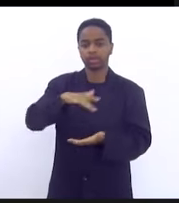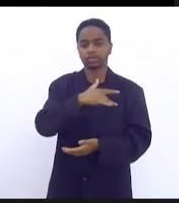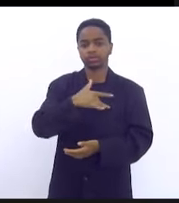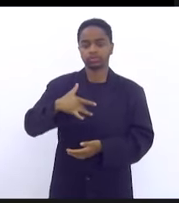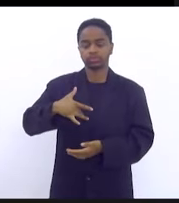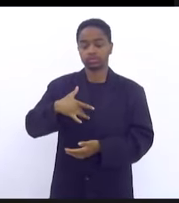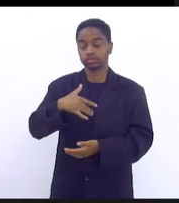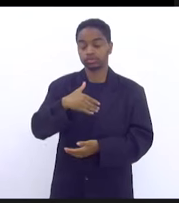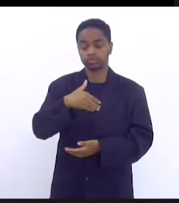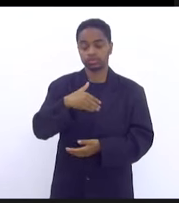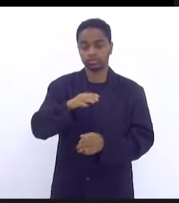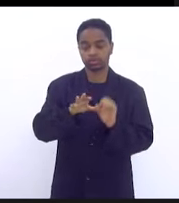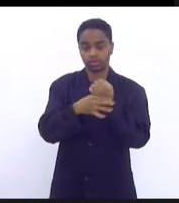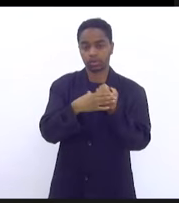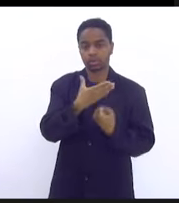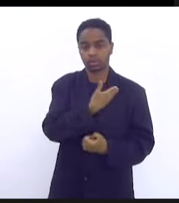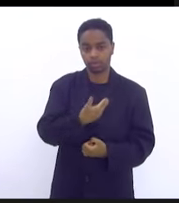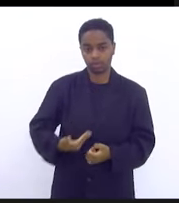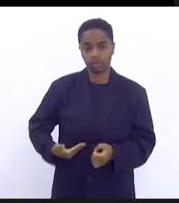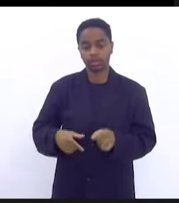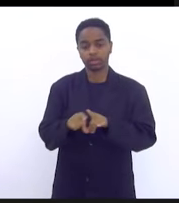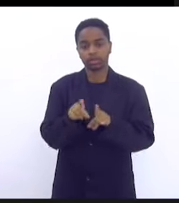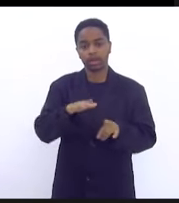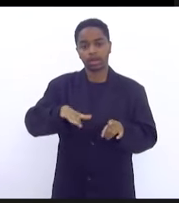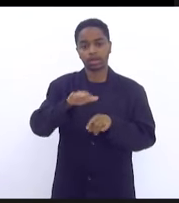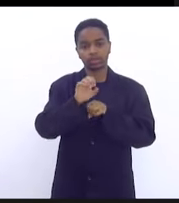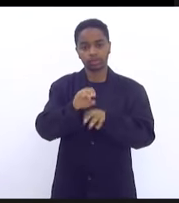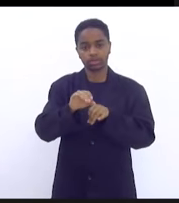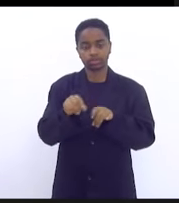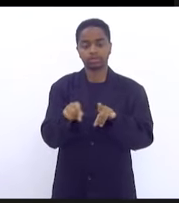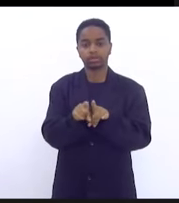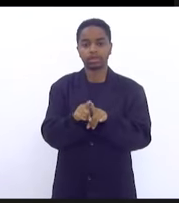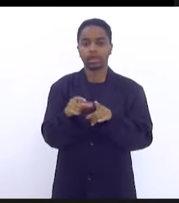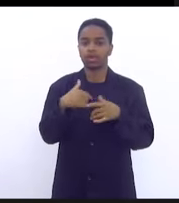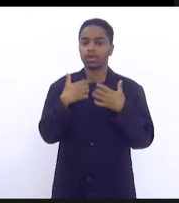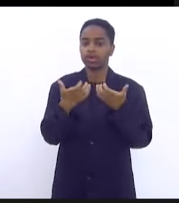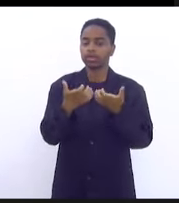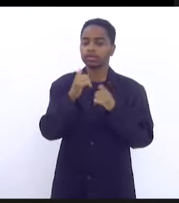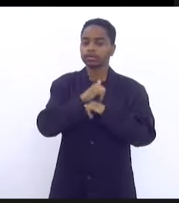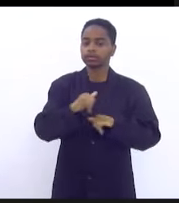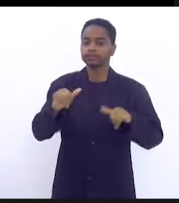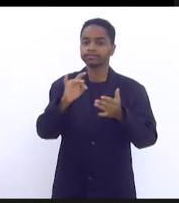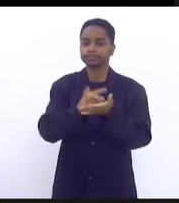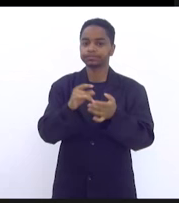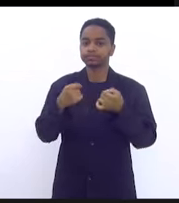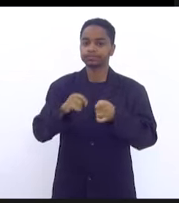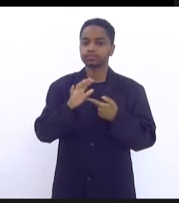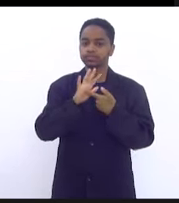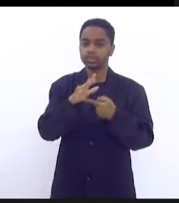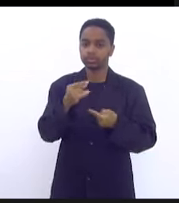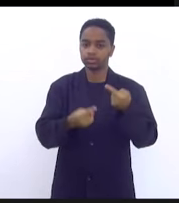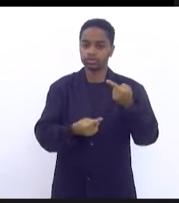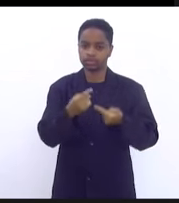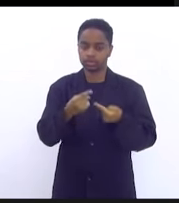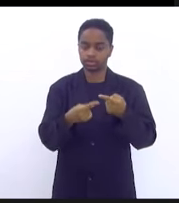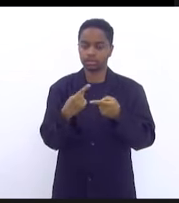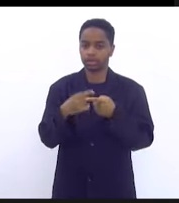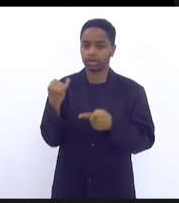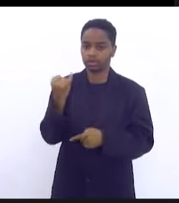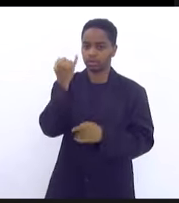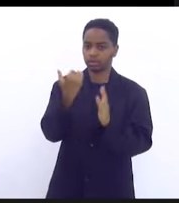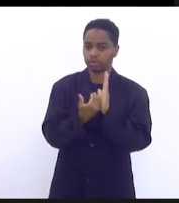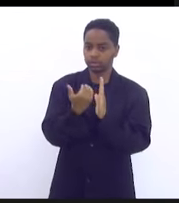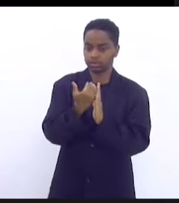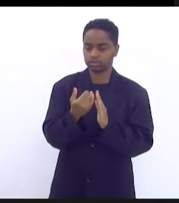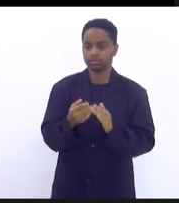educação também. E quero dizer que tem que se trazer à tona realmente essa discussão. É de suma